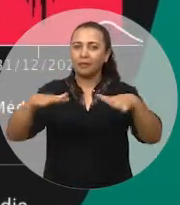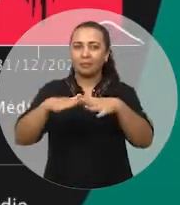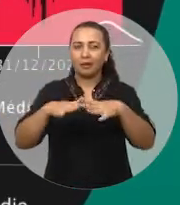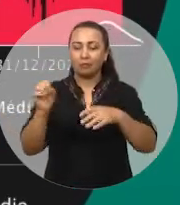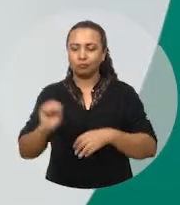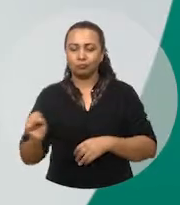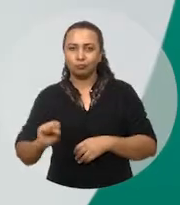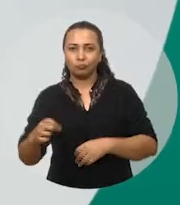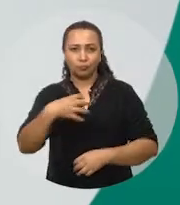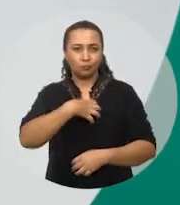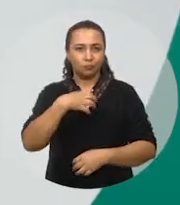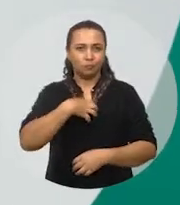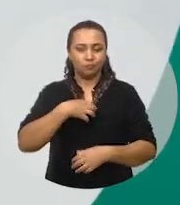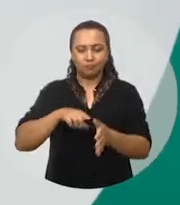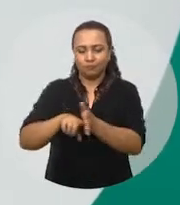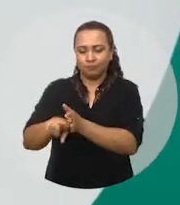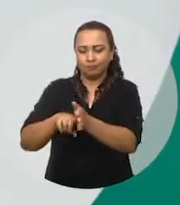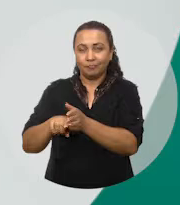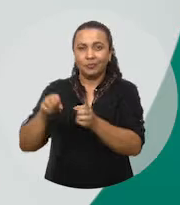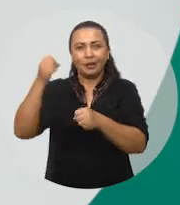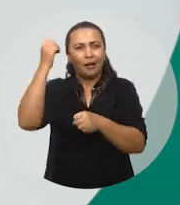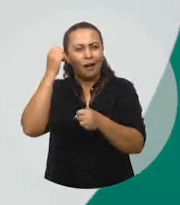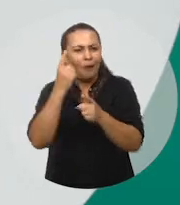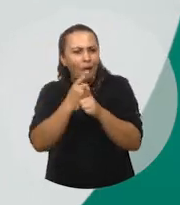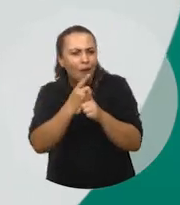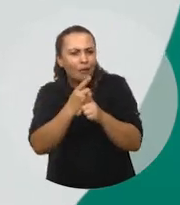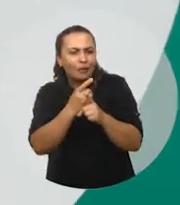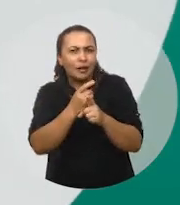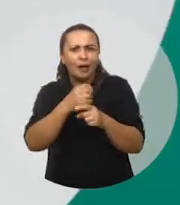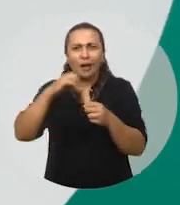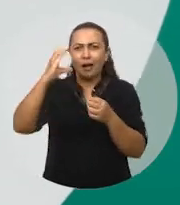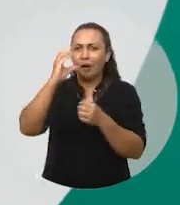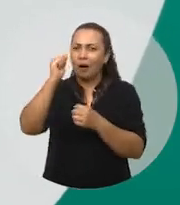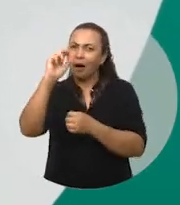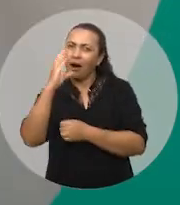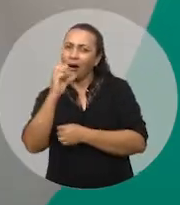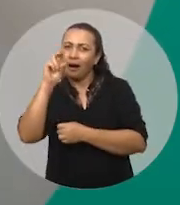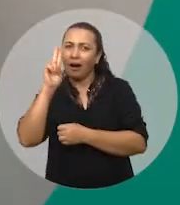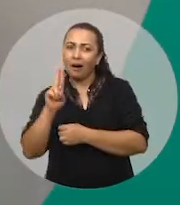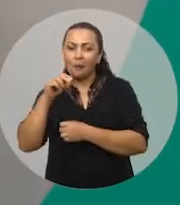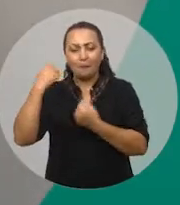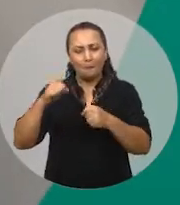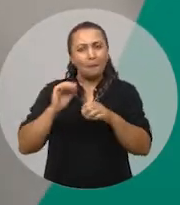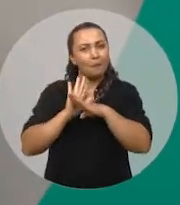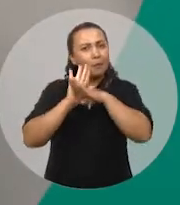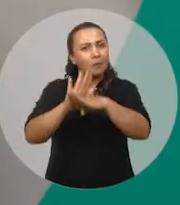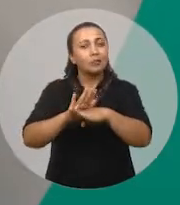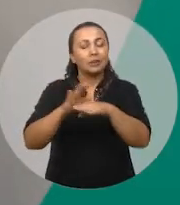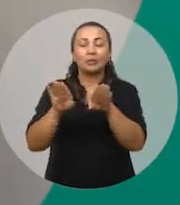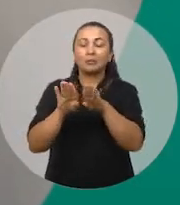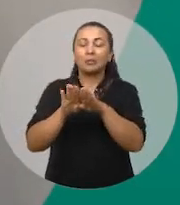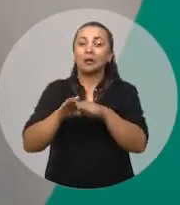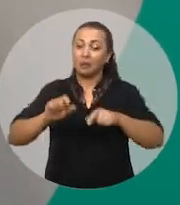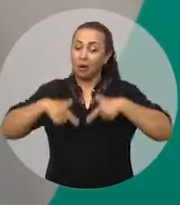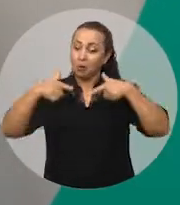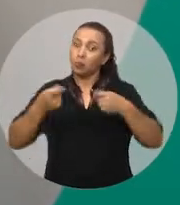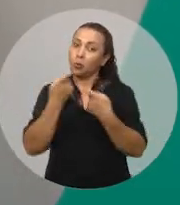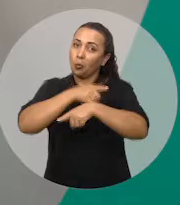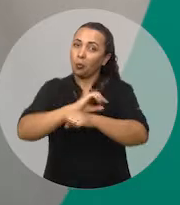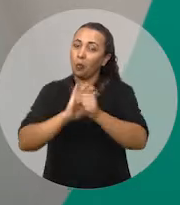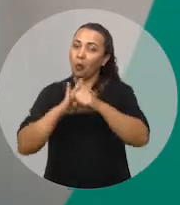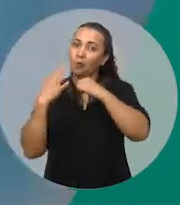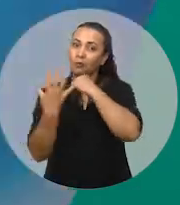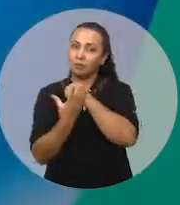pandemia. E no sul baiano, pesquisadores descobrem que o cacau, muito além do chocolate, pode ajudar